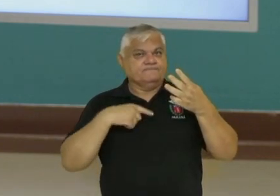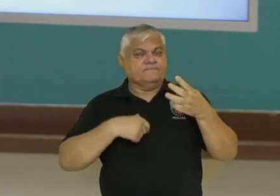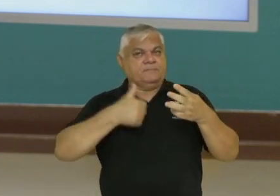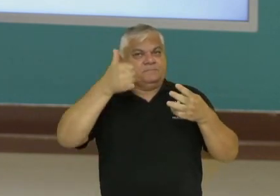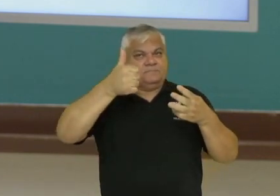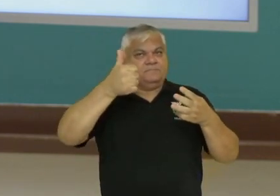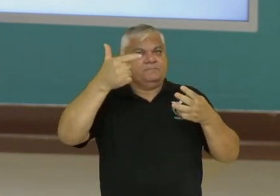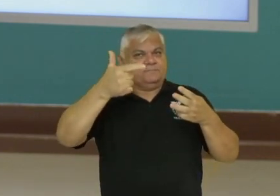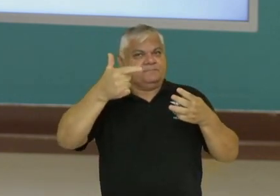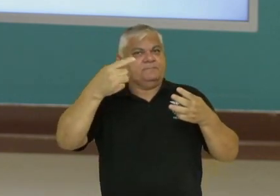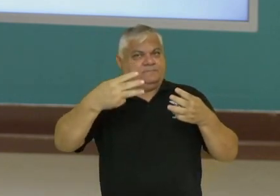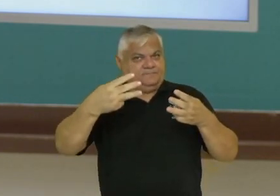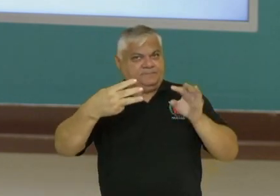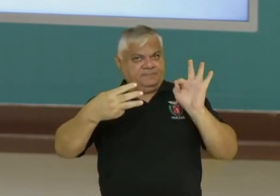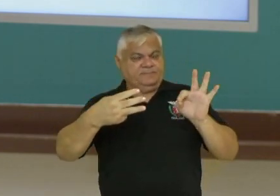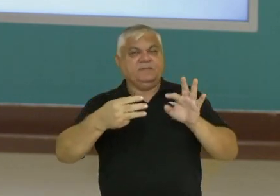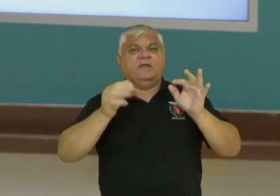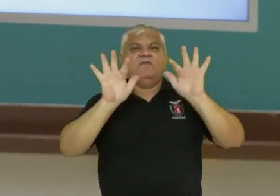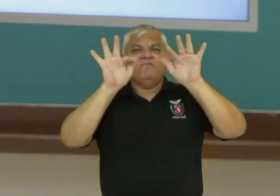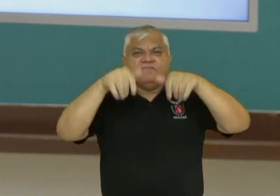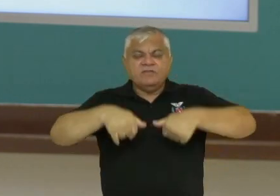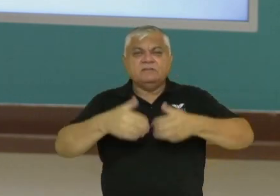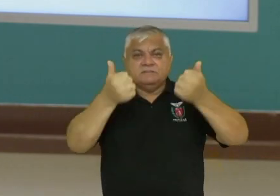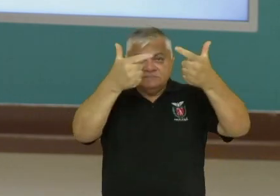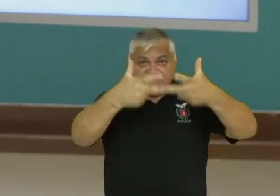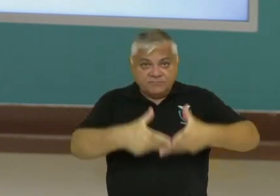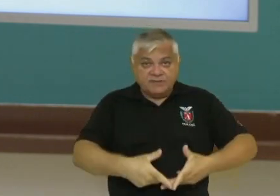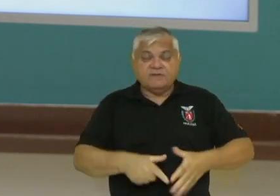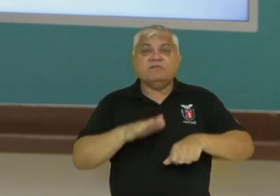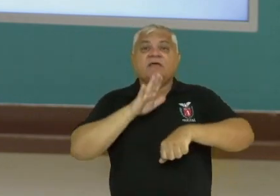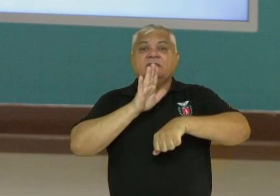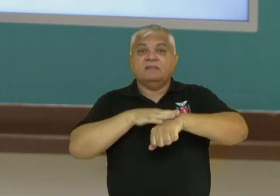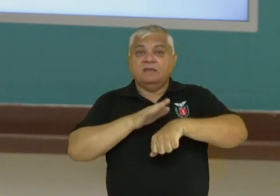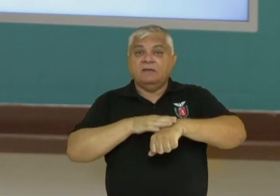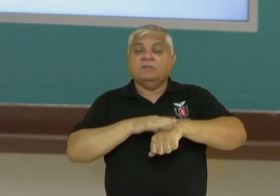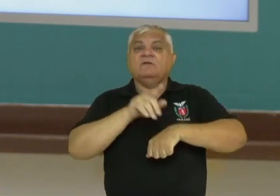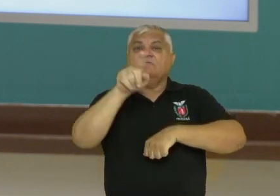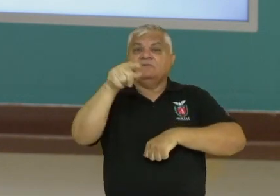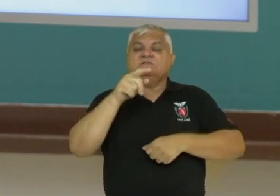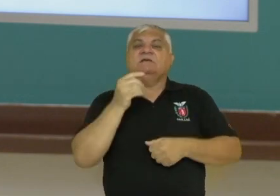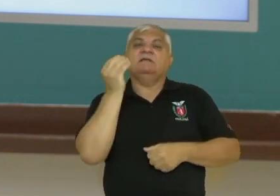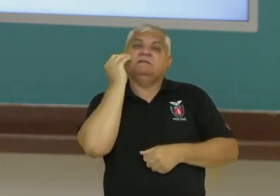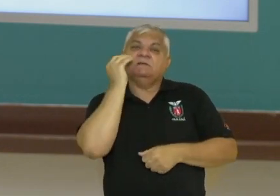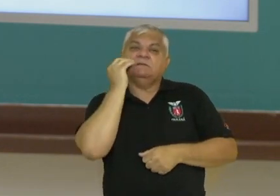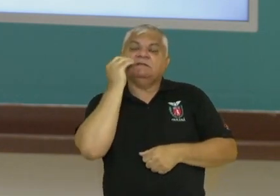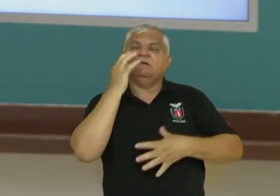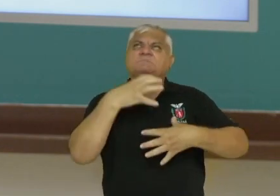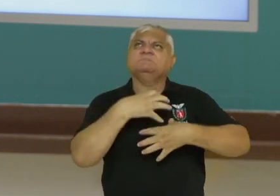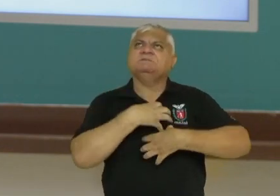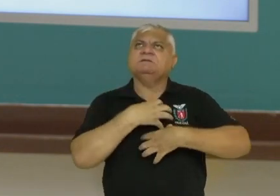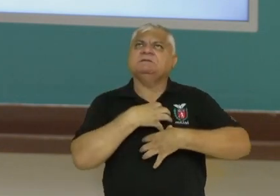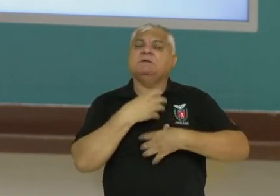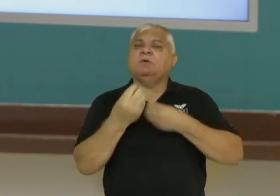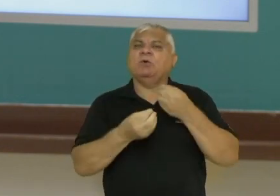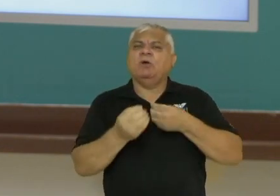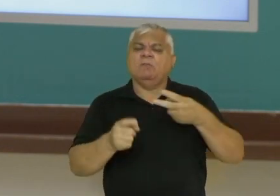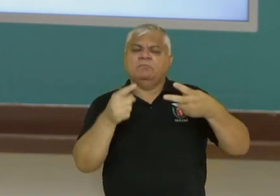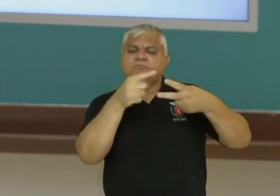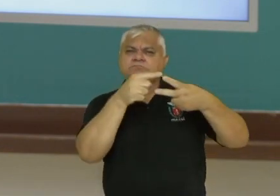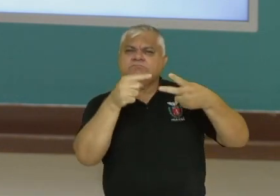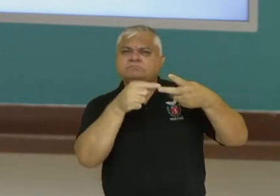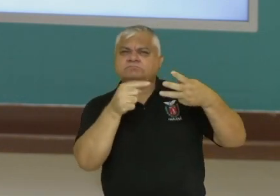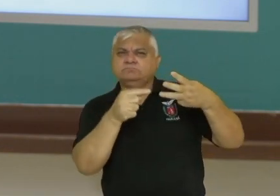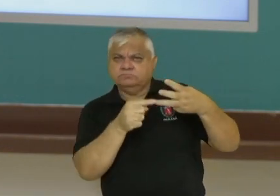atividade. Ao final da explicação das 3 partes, eu vou dar um tempinho para vocês tentarem sentir essas 3 partes. Então,